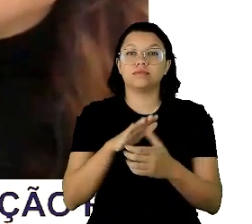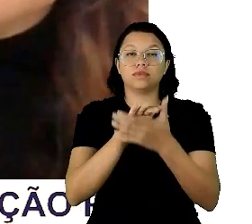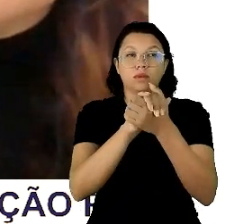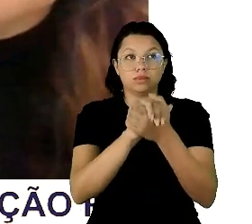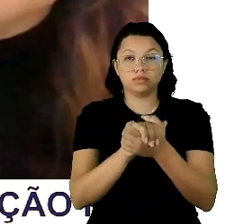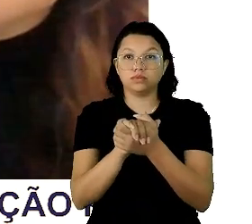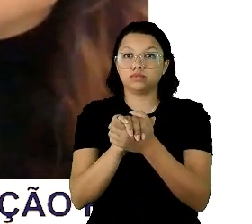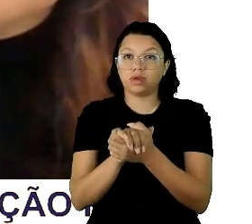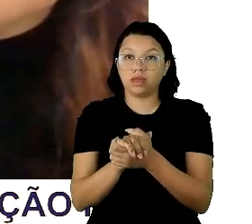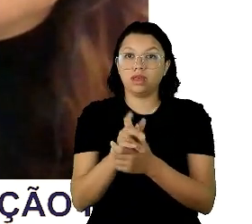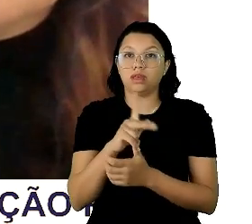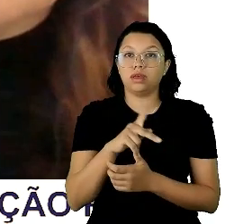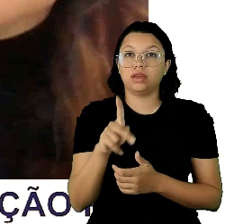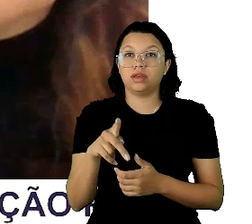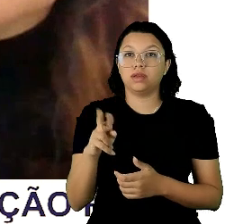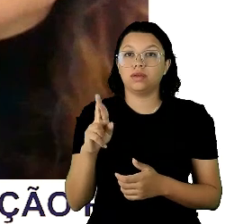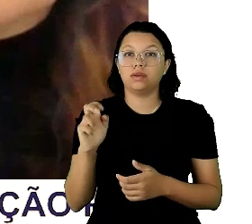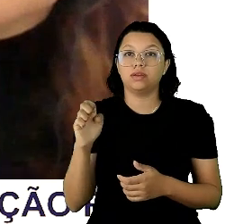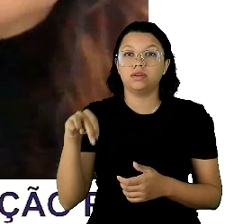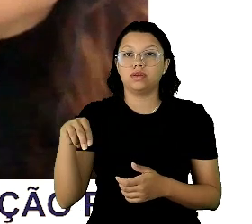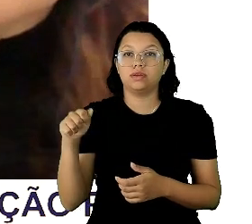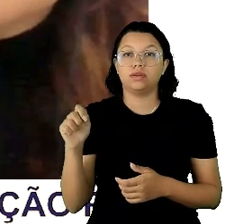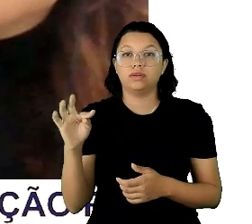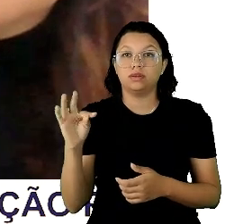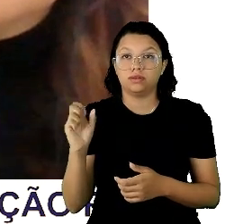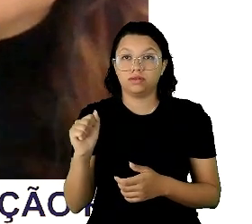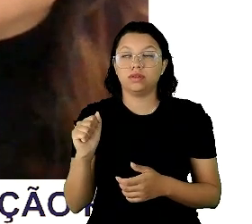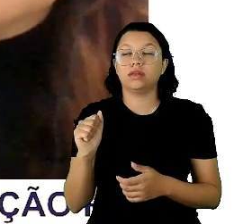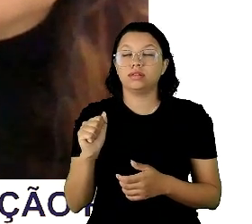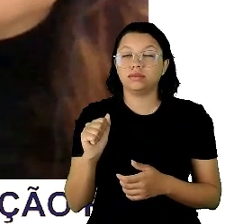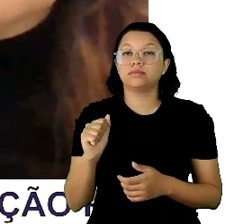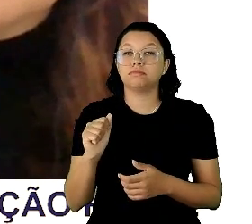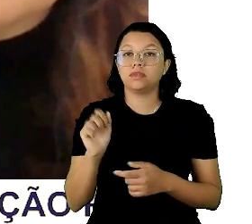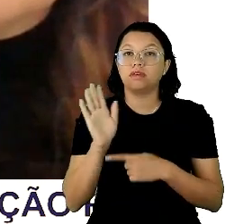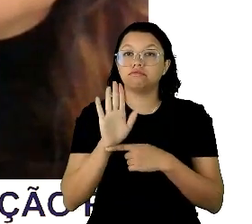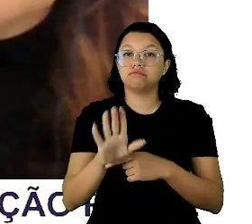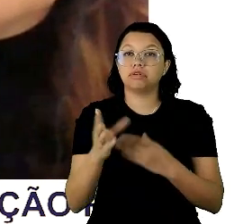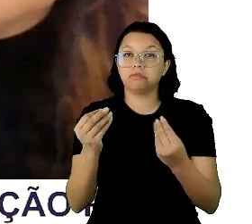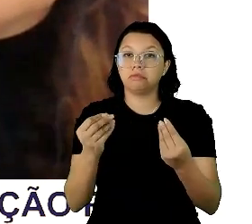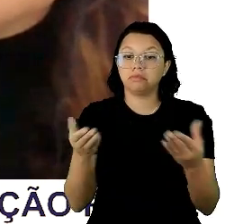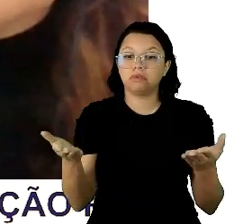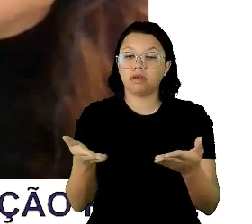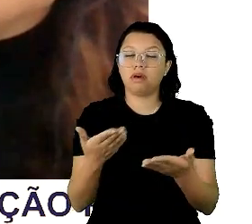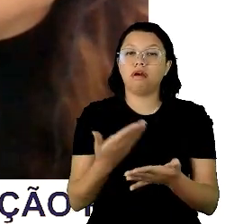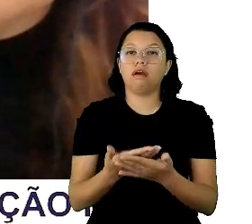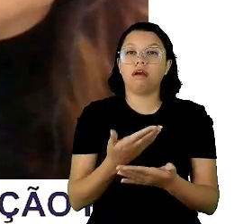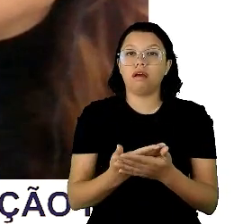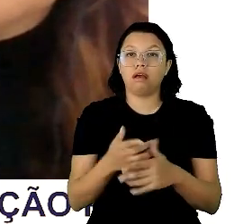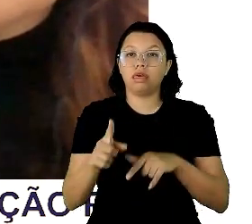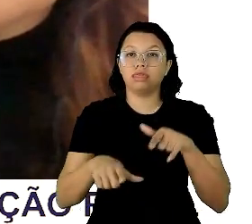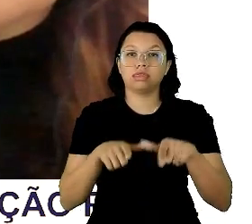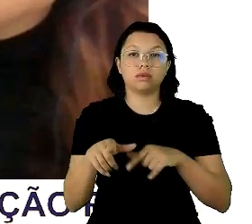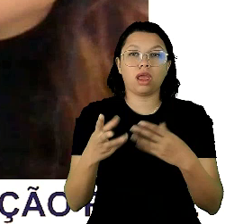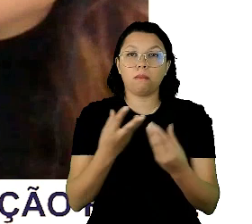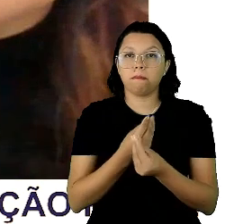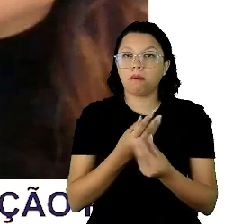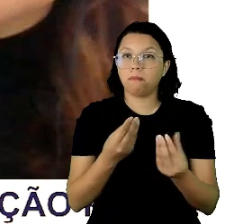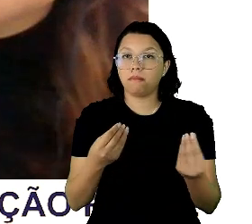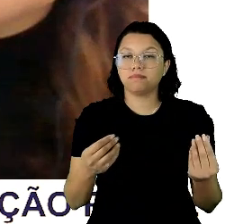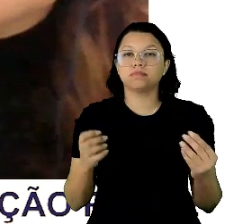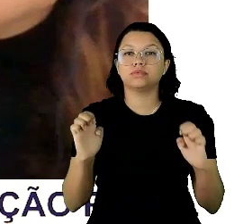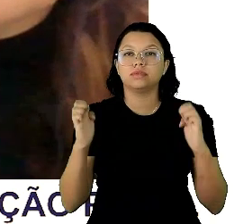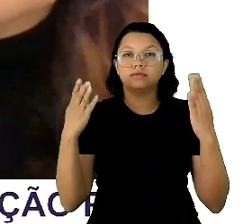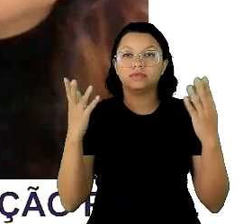Renata, que é uma grande colaboradora da nossa escola, tem sempre atuado em muitos eventos e sempre